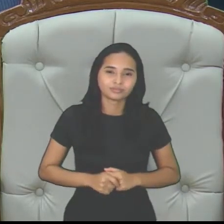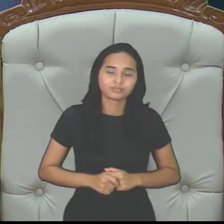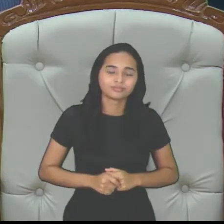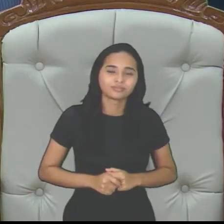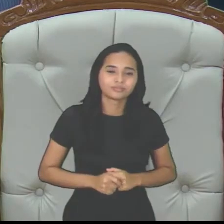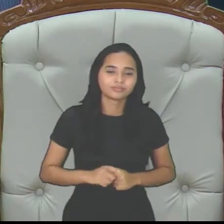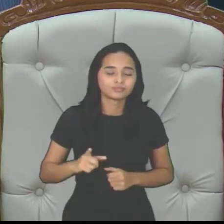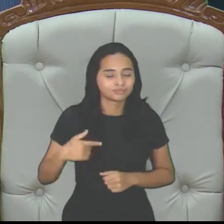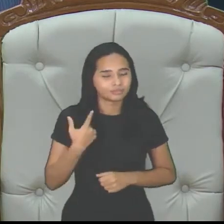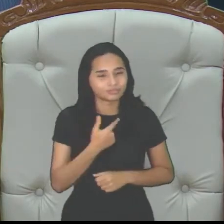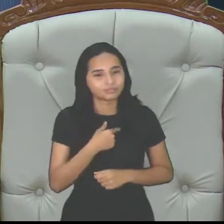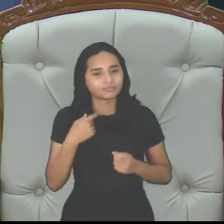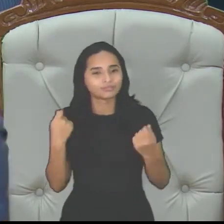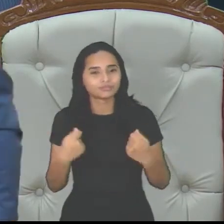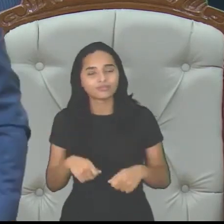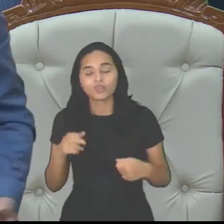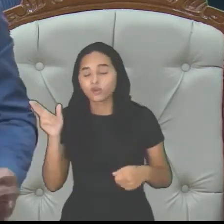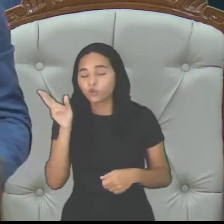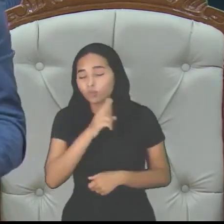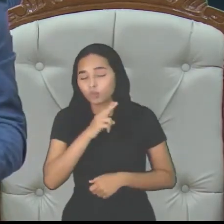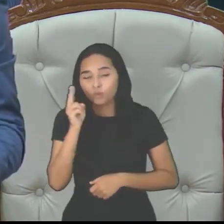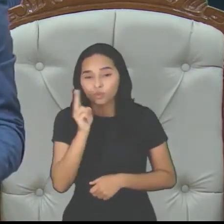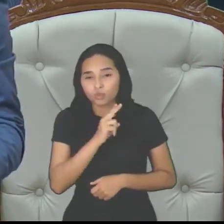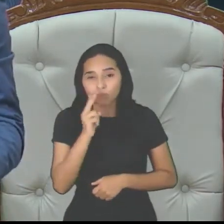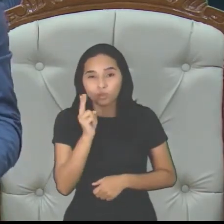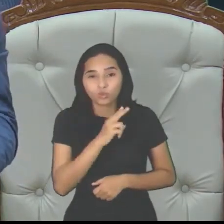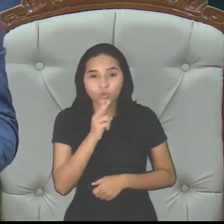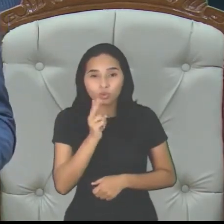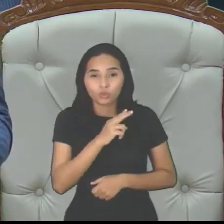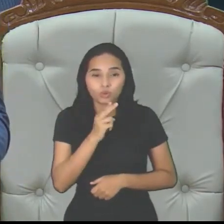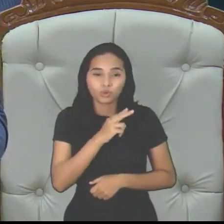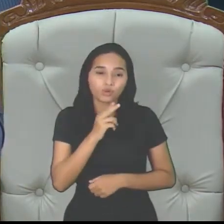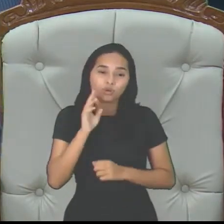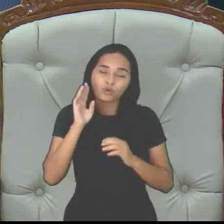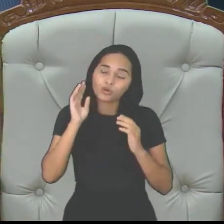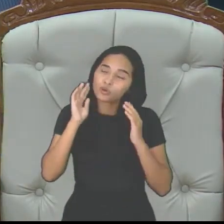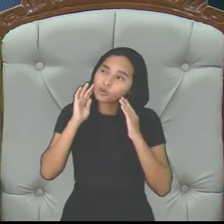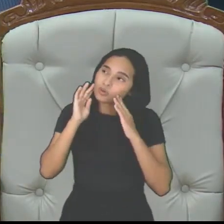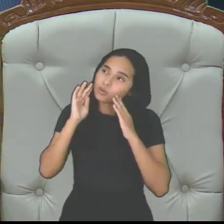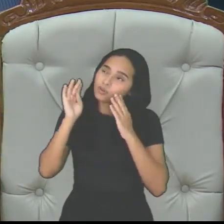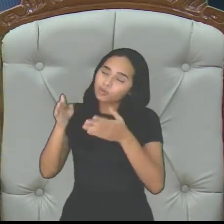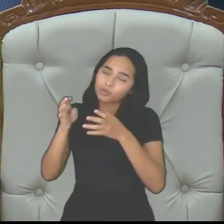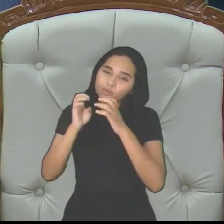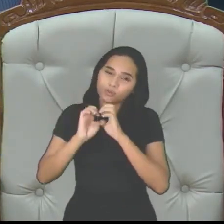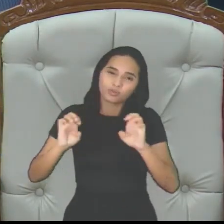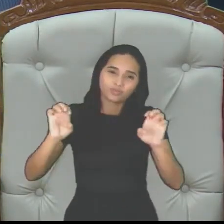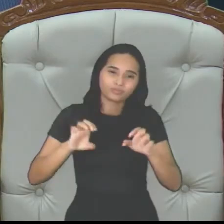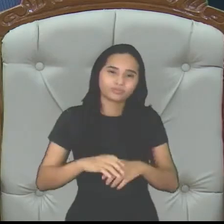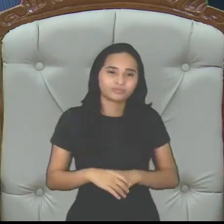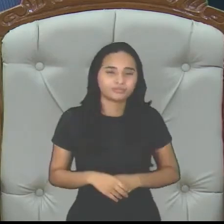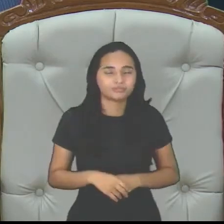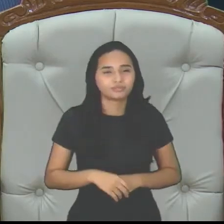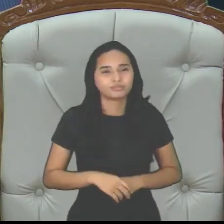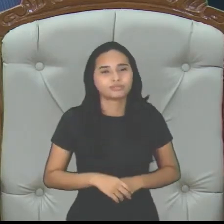Nós precisamos urgentemente, irmãos, nos voltarmos para o Evangelho.